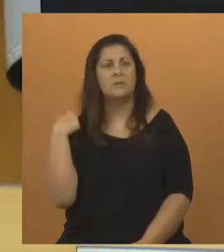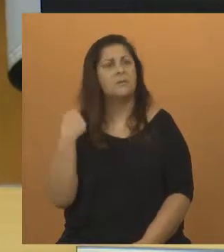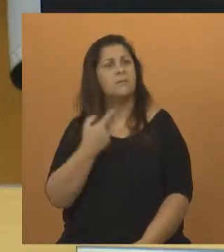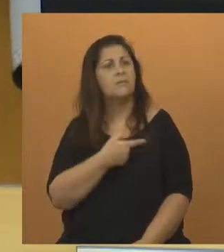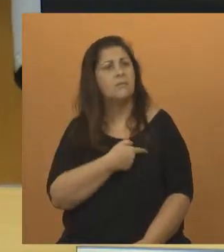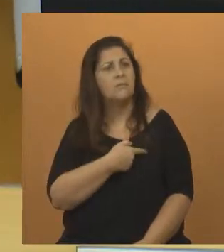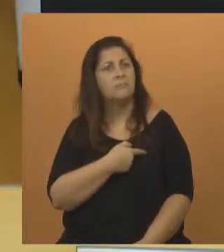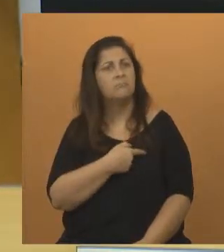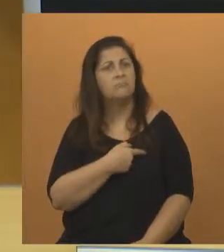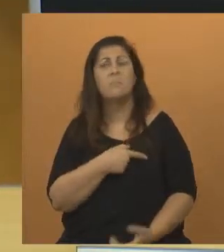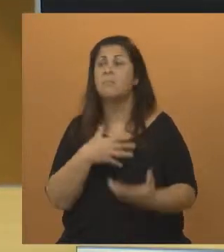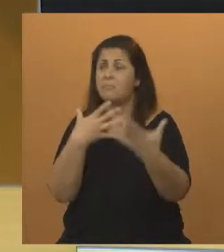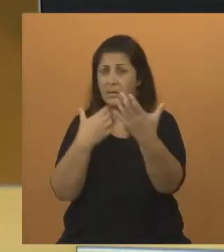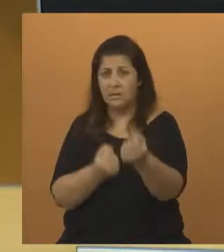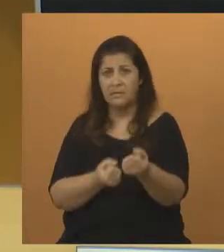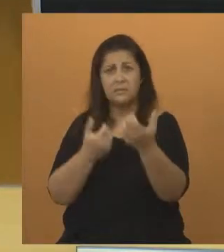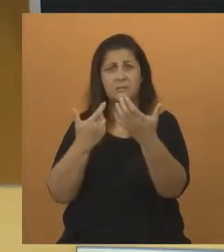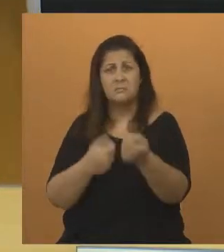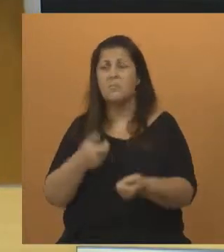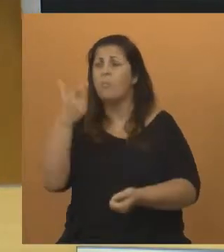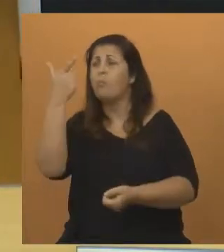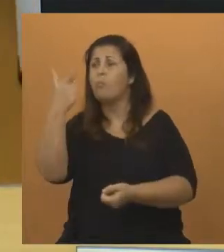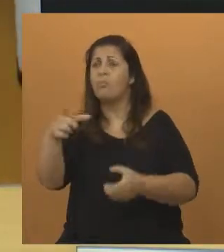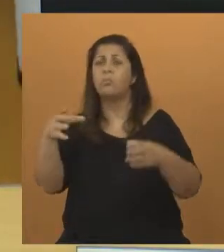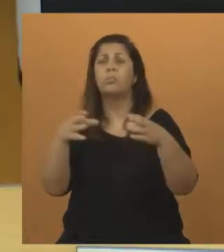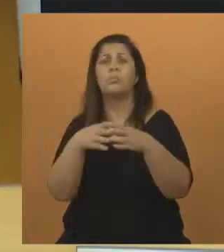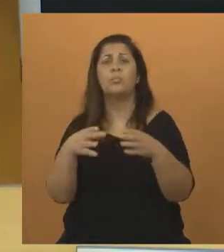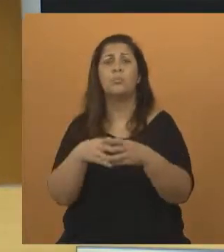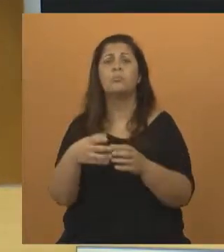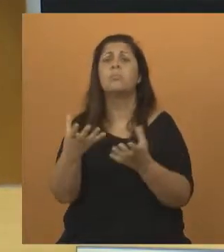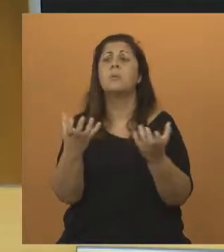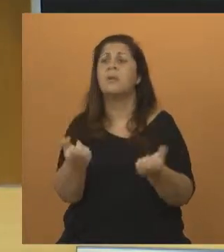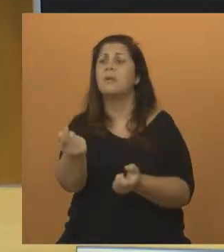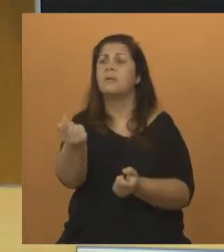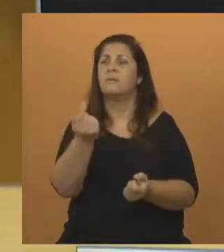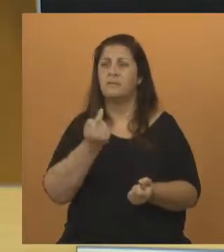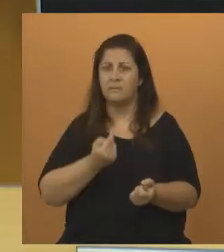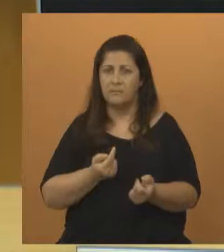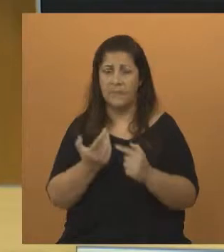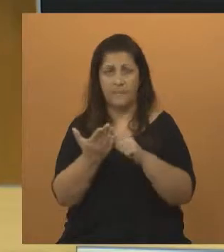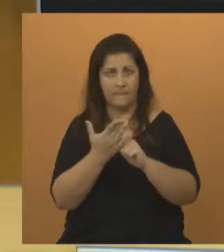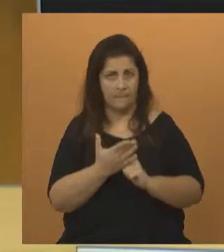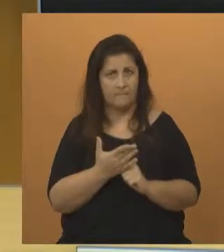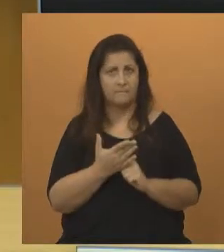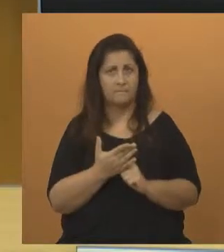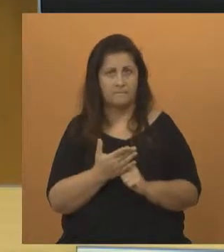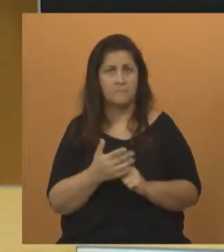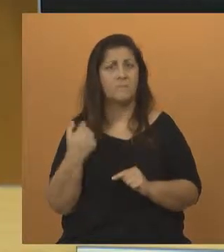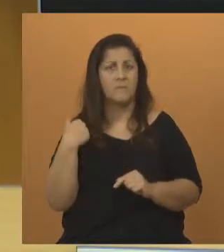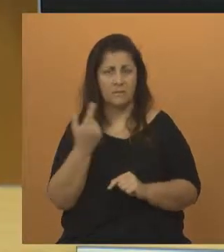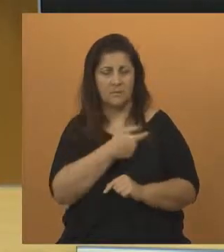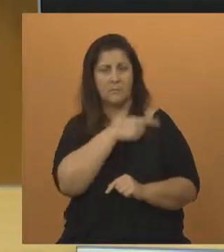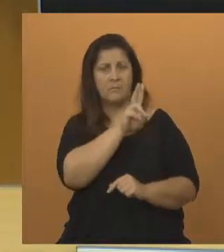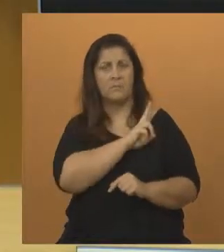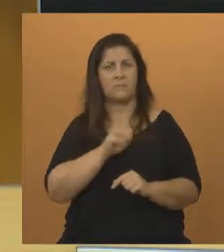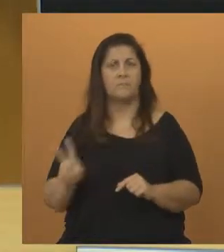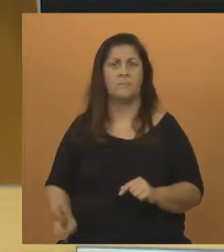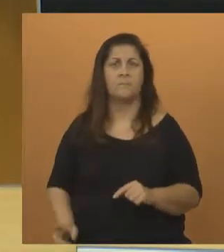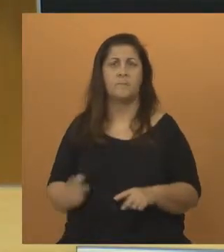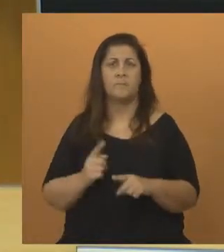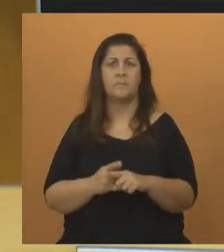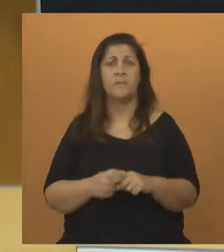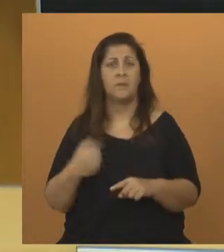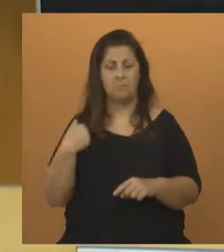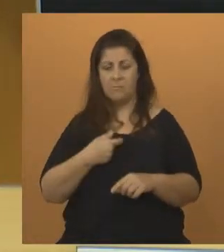receber outros grupos da sociedade que queiram vir apresentar para nós, vereadores, porque a gente se coloca